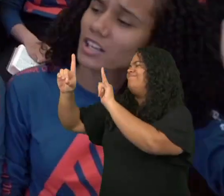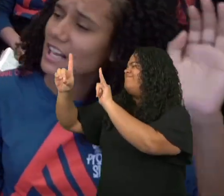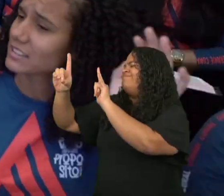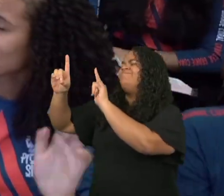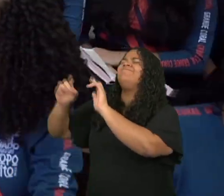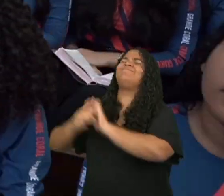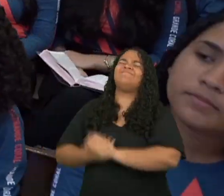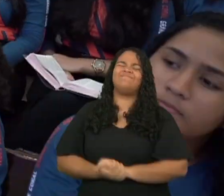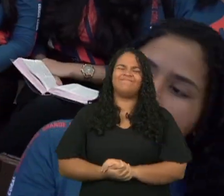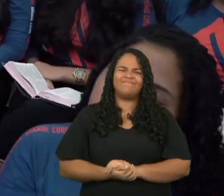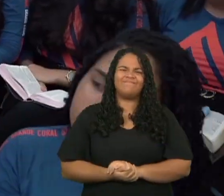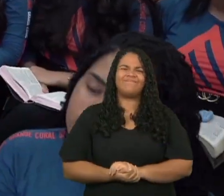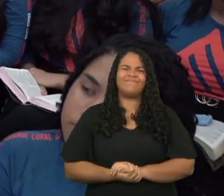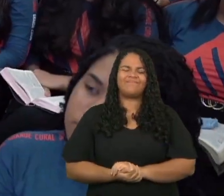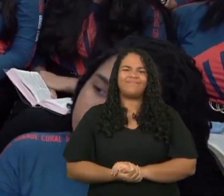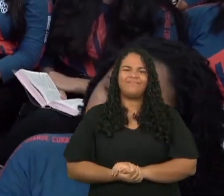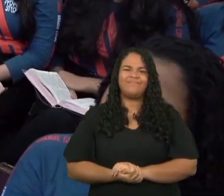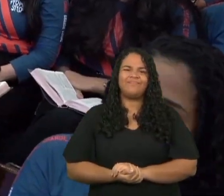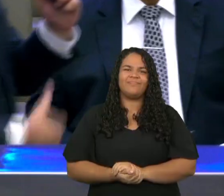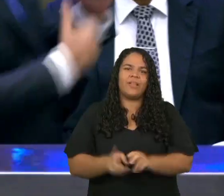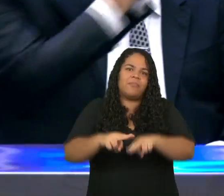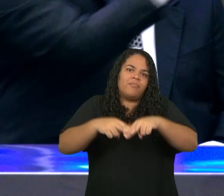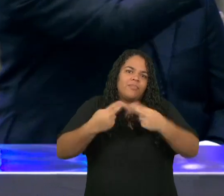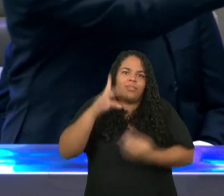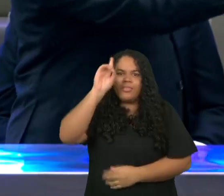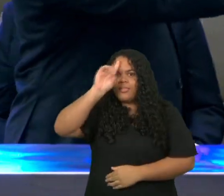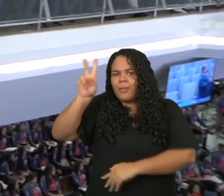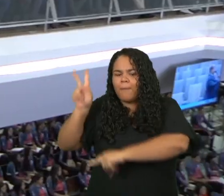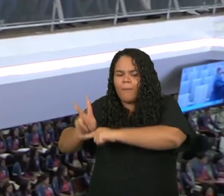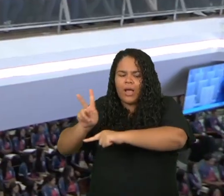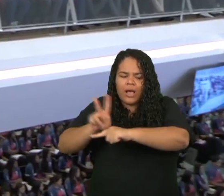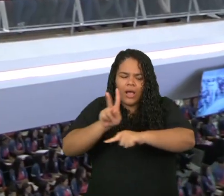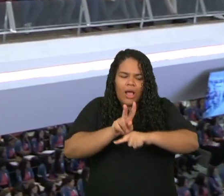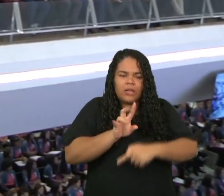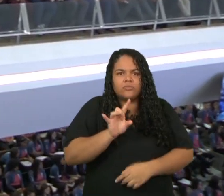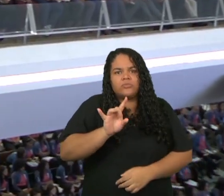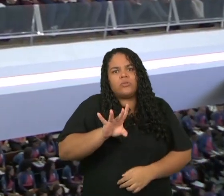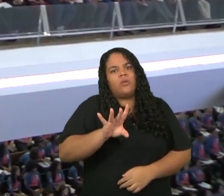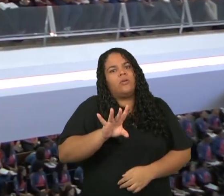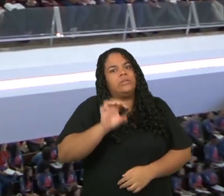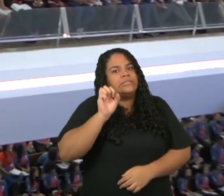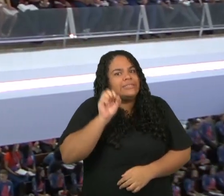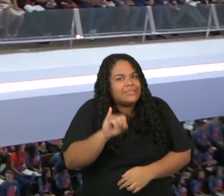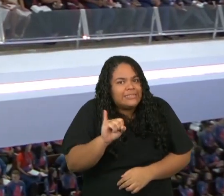Por isso que Deus só preserva quem ama ele.